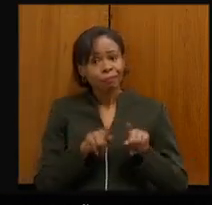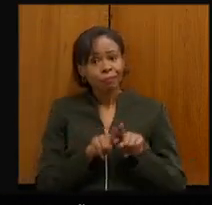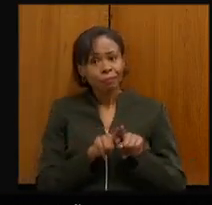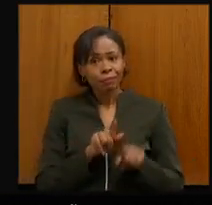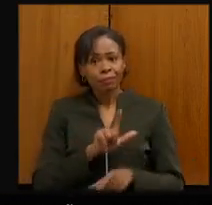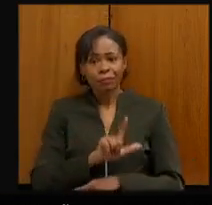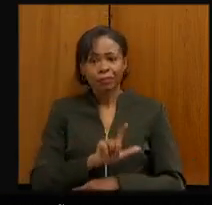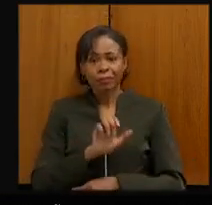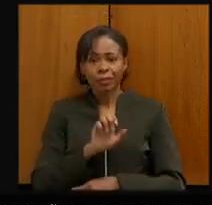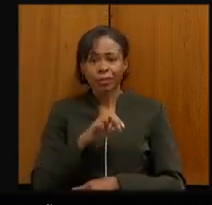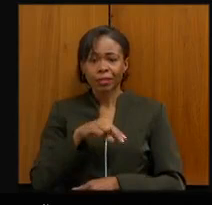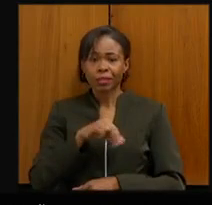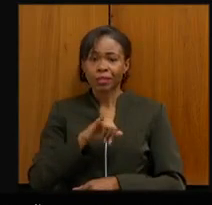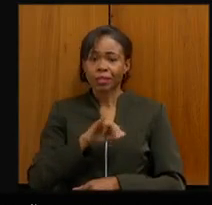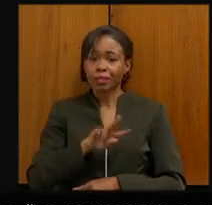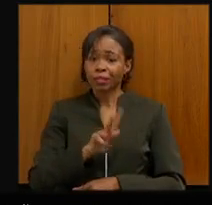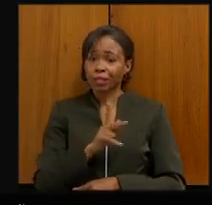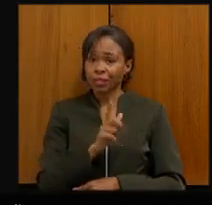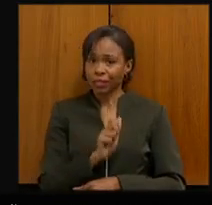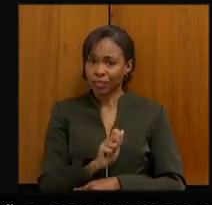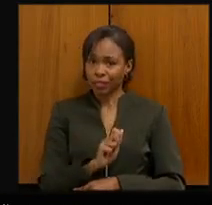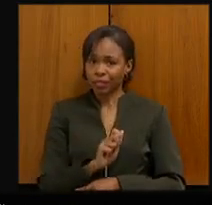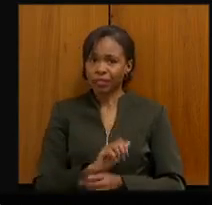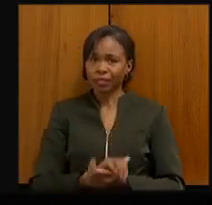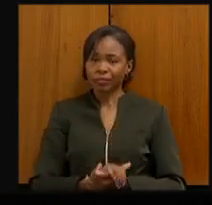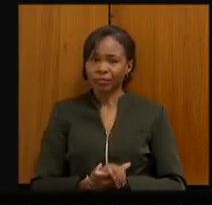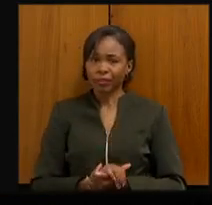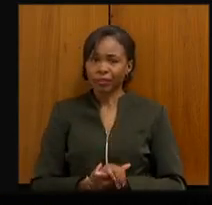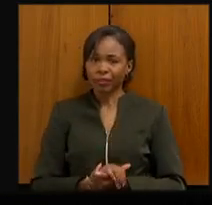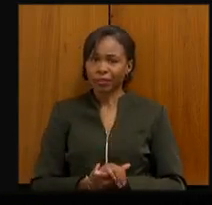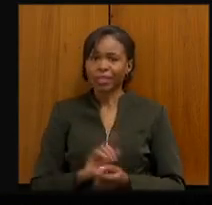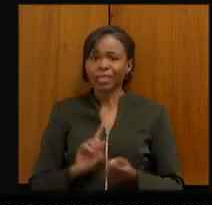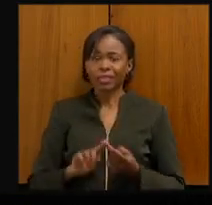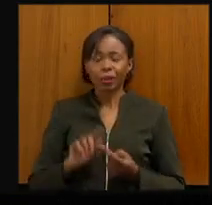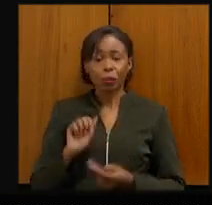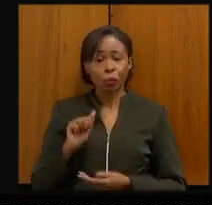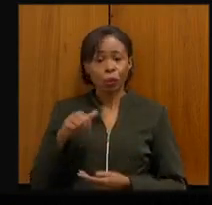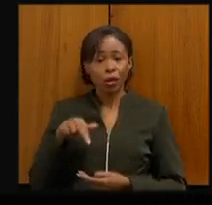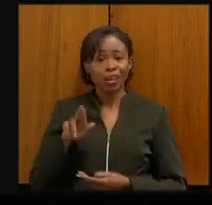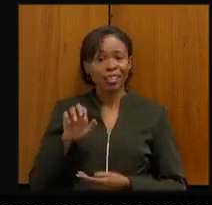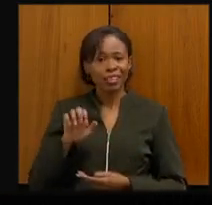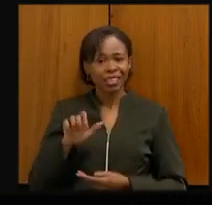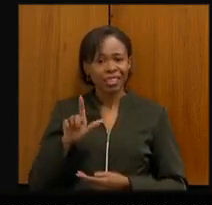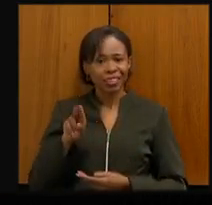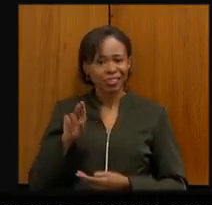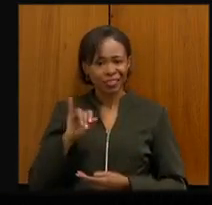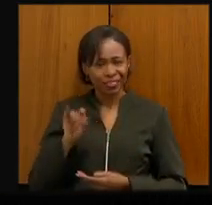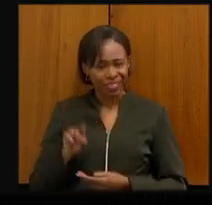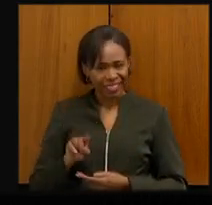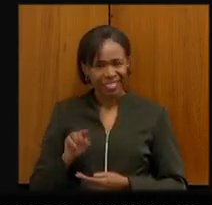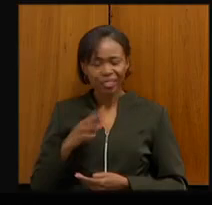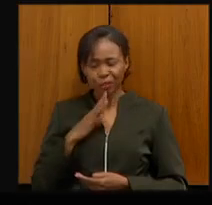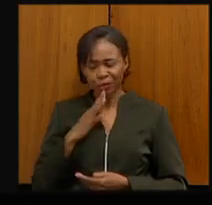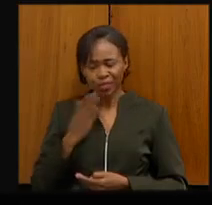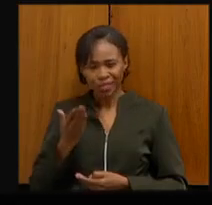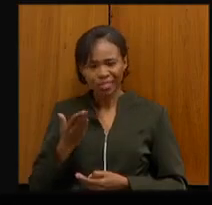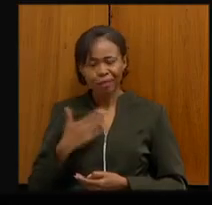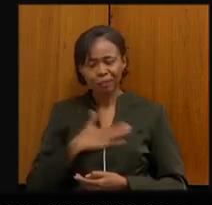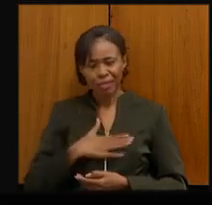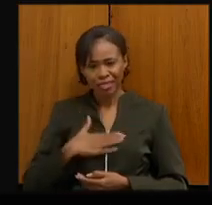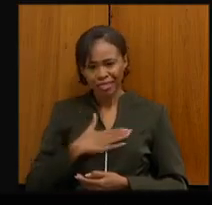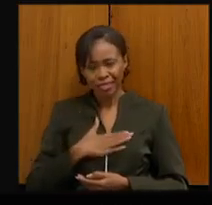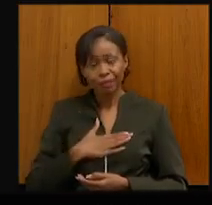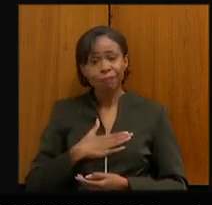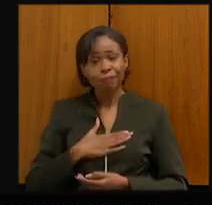não conhecia o André Luiz prazer enorme estar com vocês aqui né e as falas foram